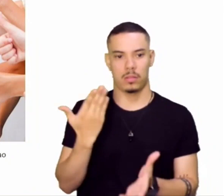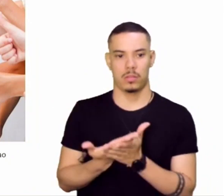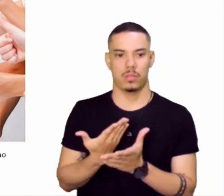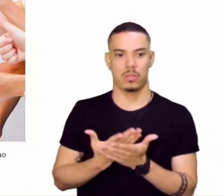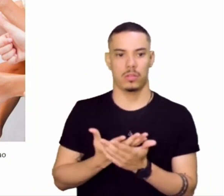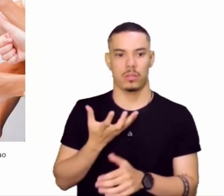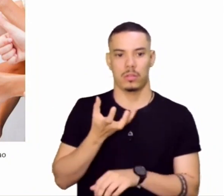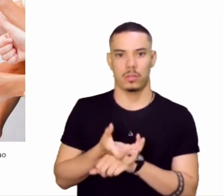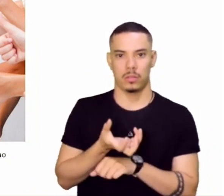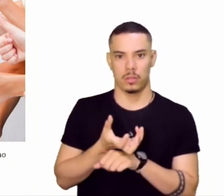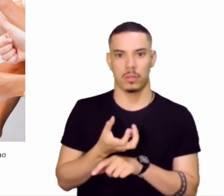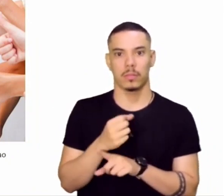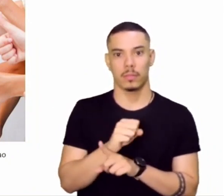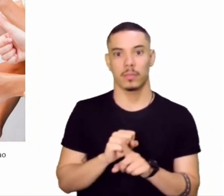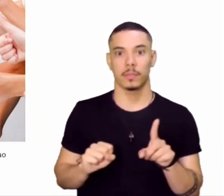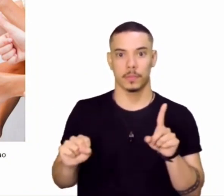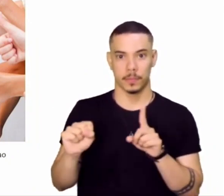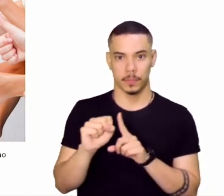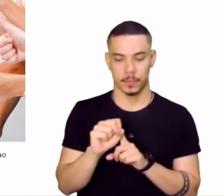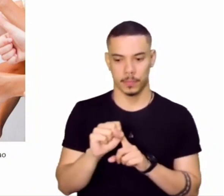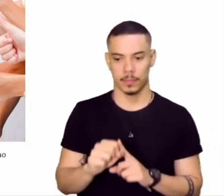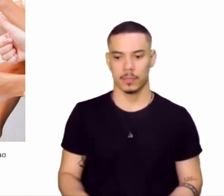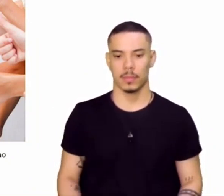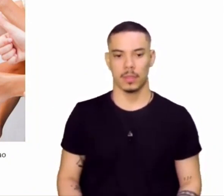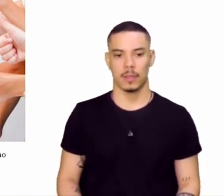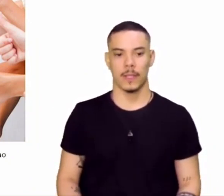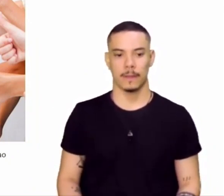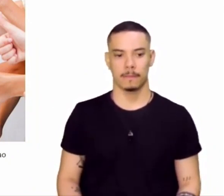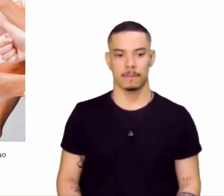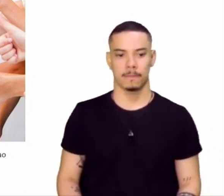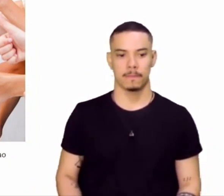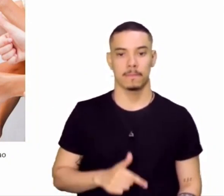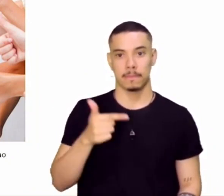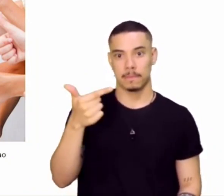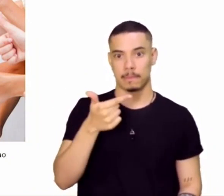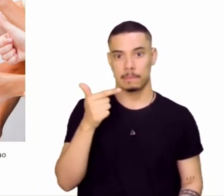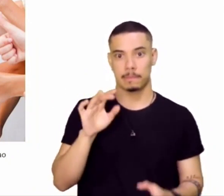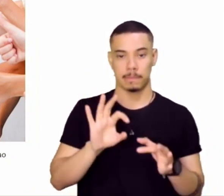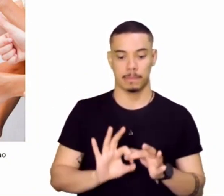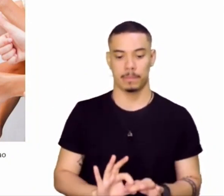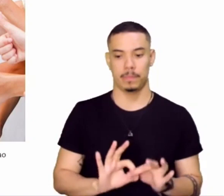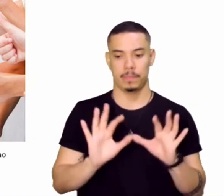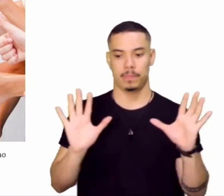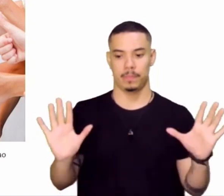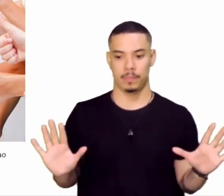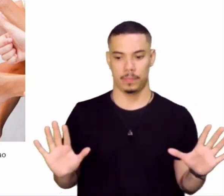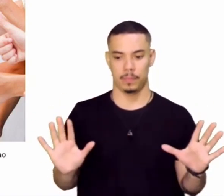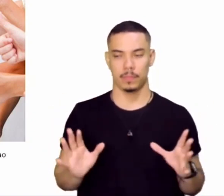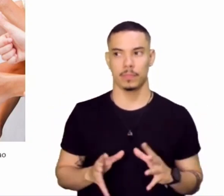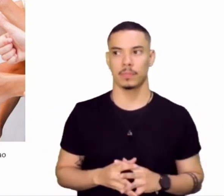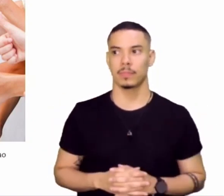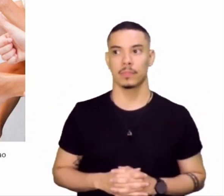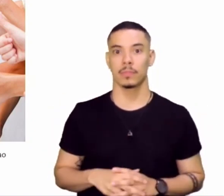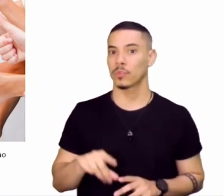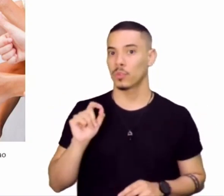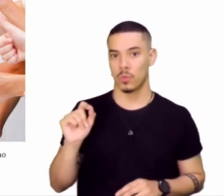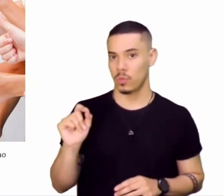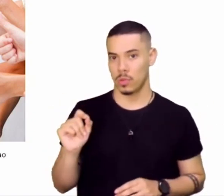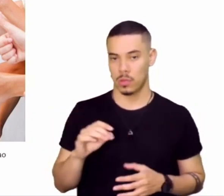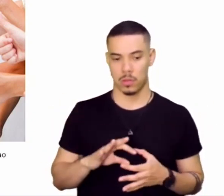curricular de sociologia, ok? O segundo é a liberdade, gente. Ó. O que é a liberdade?